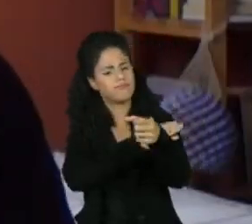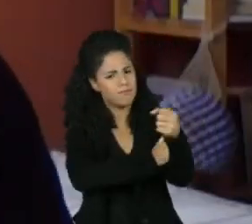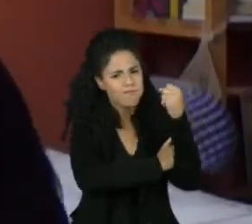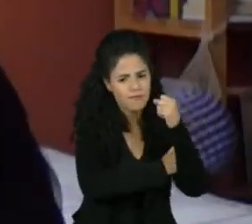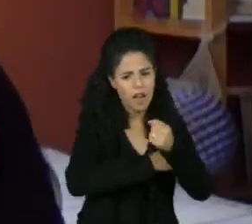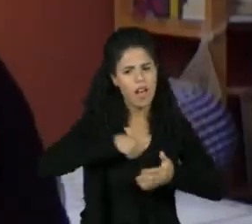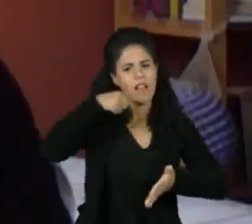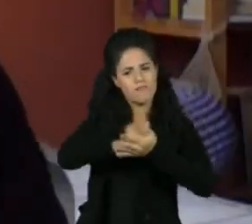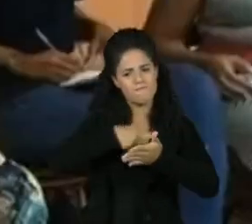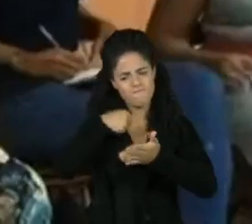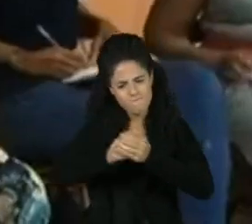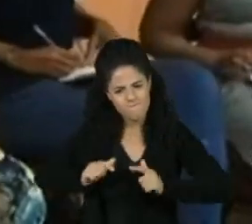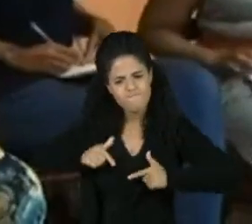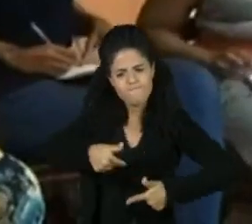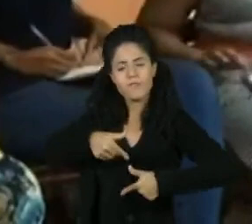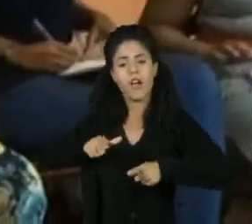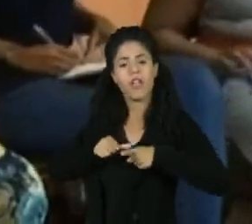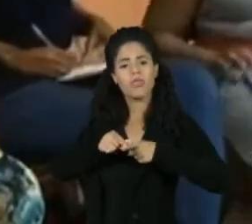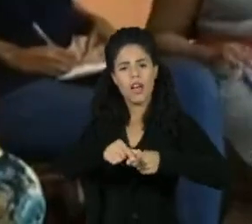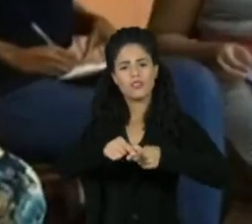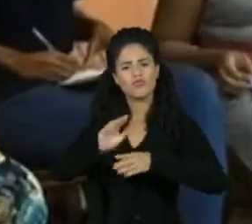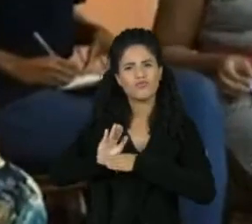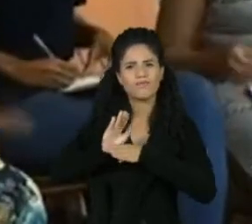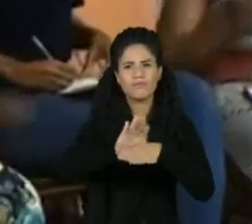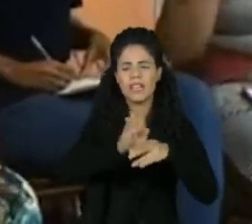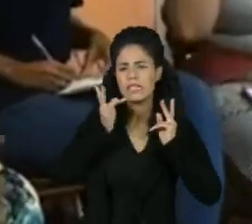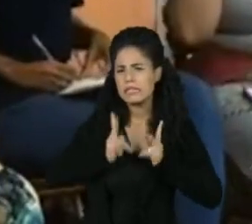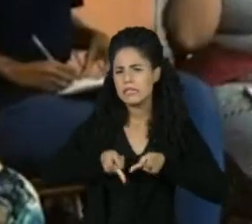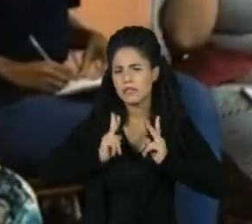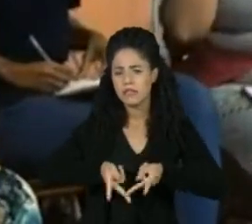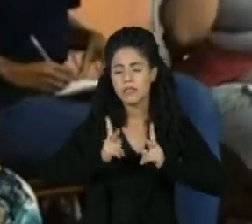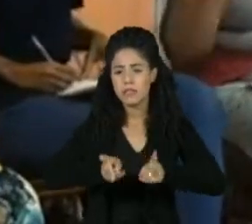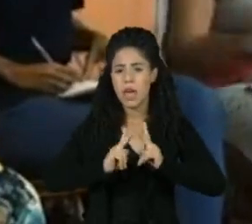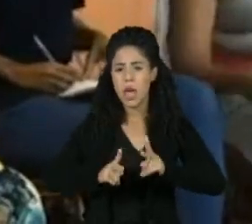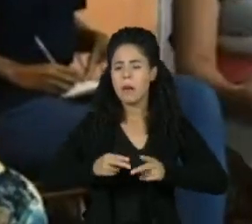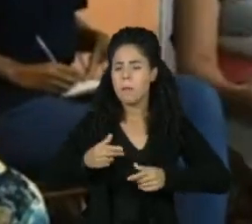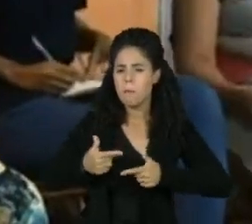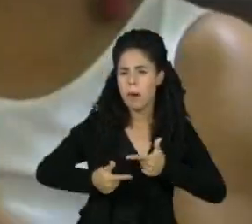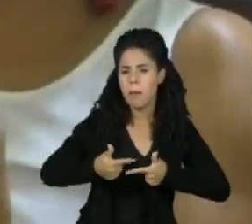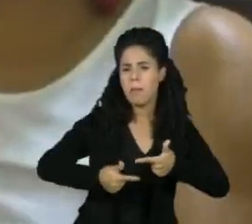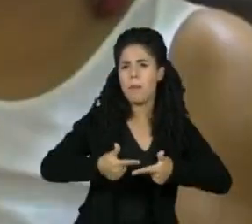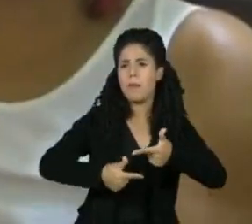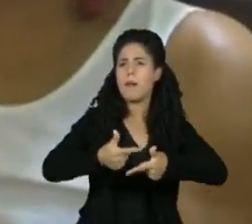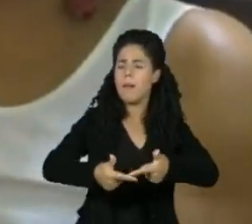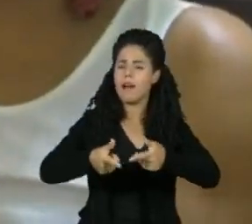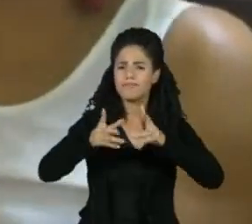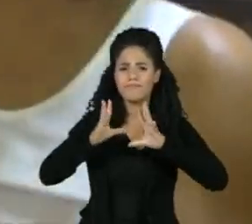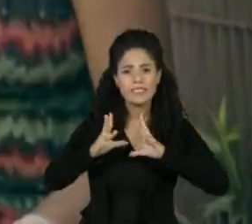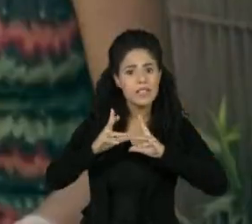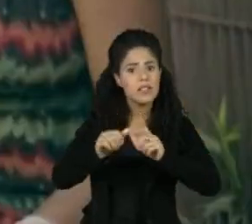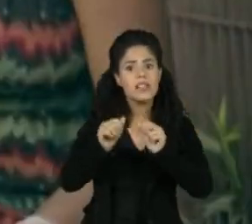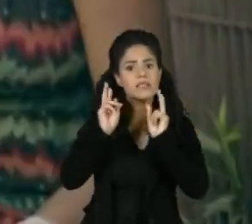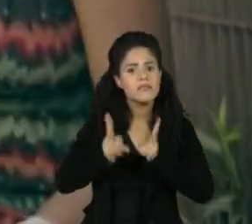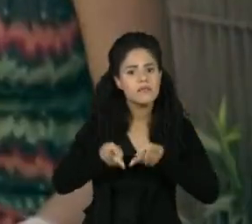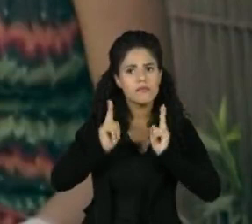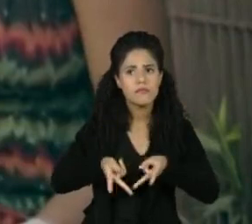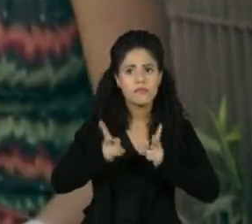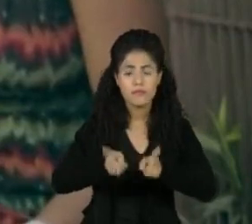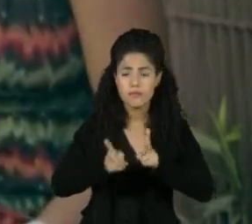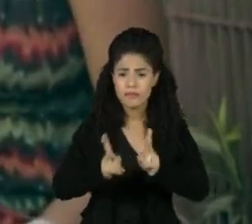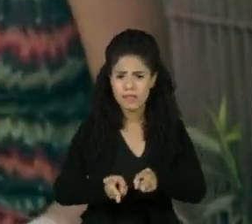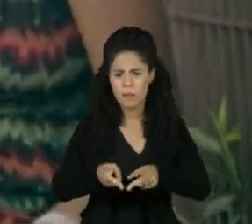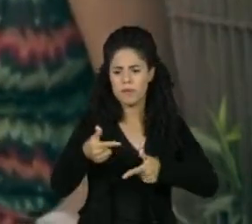em ações dentro da comunidade, desde sempre, né, construindo então uma relação muito intrínseca também com o